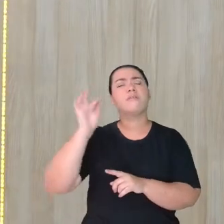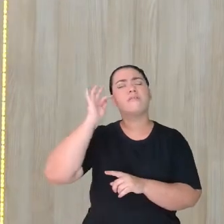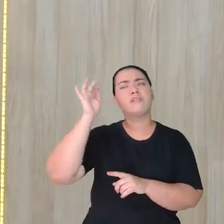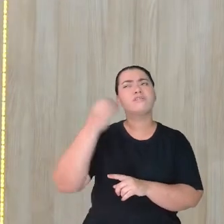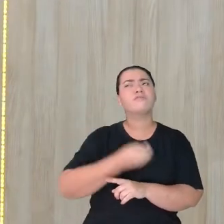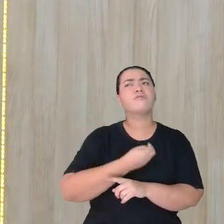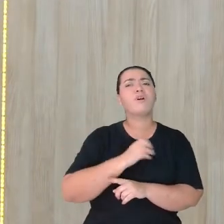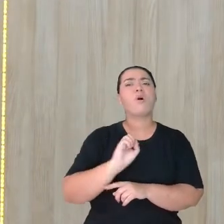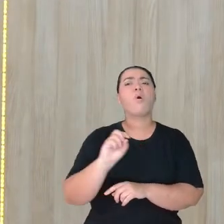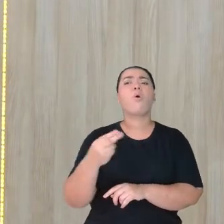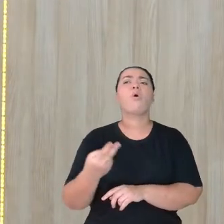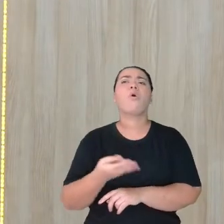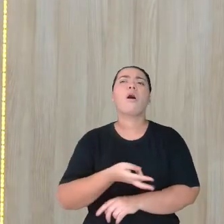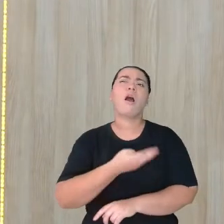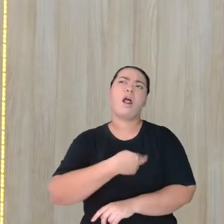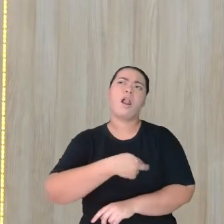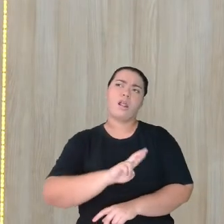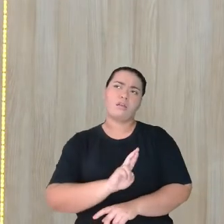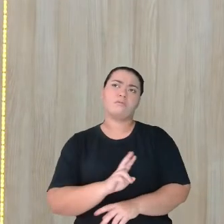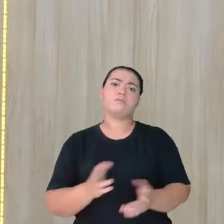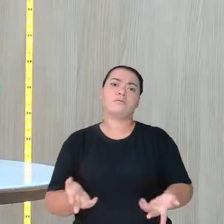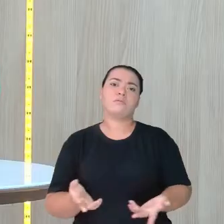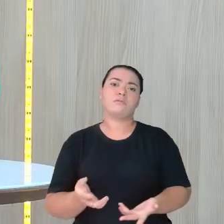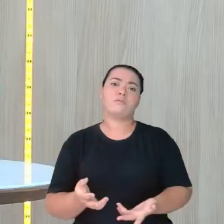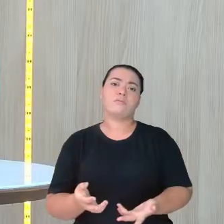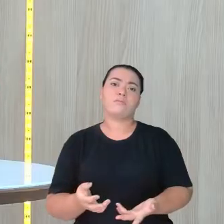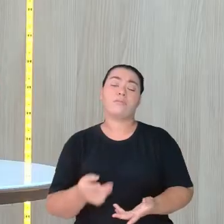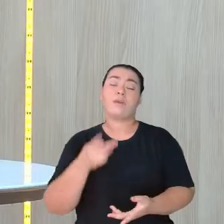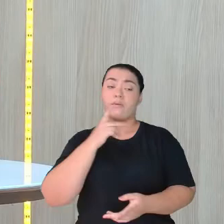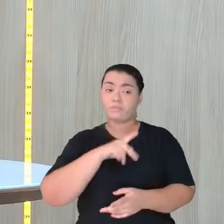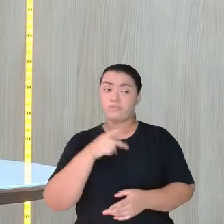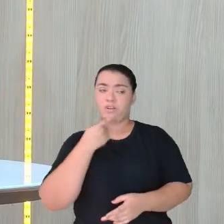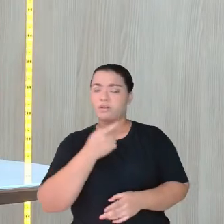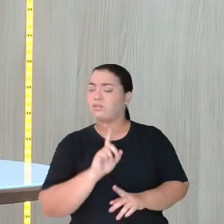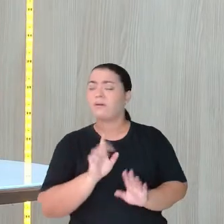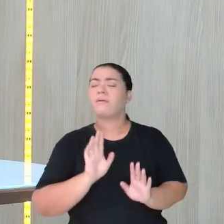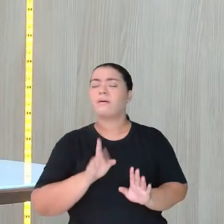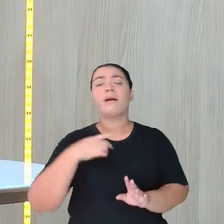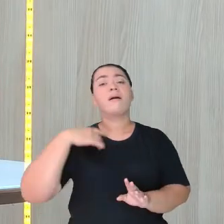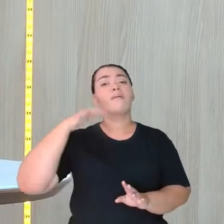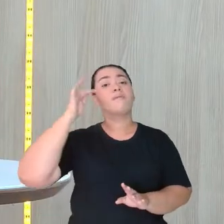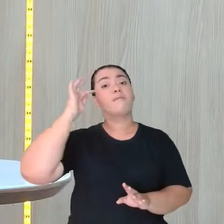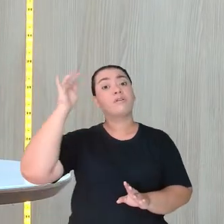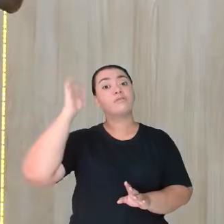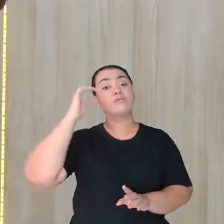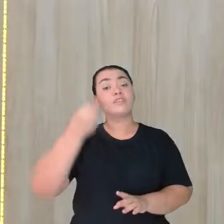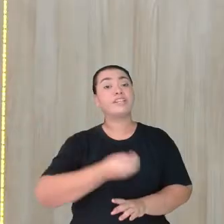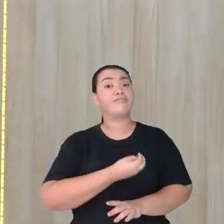religião? Está mais na filosofia de vida. Beleza. Na filosofia.